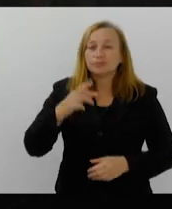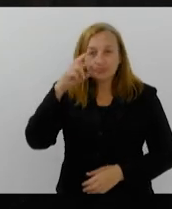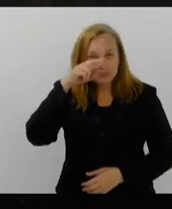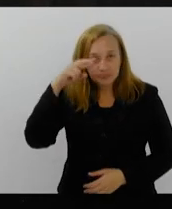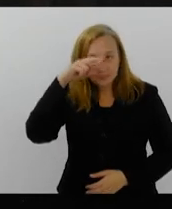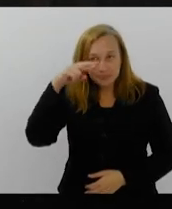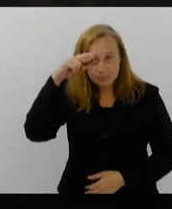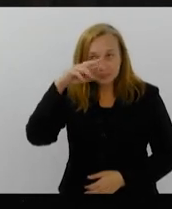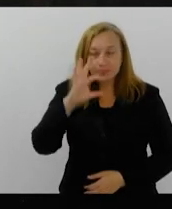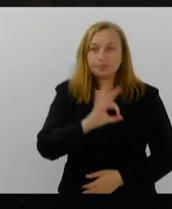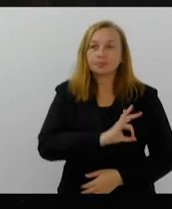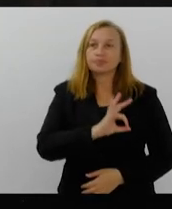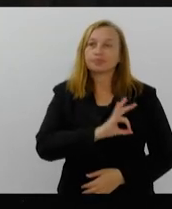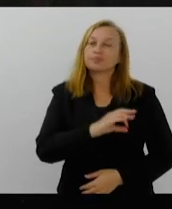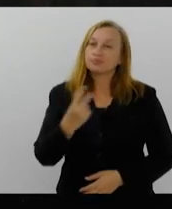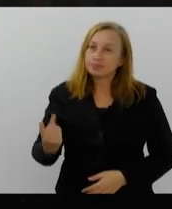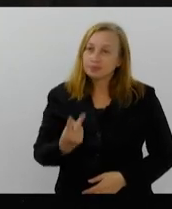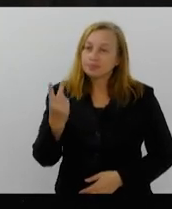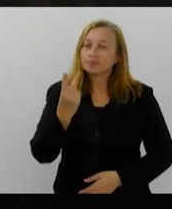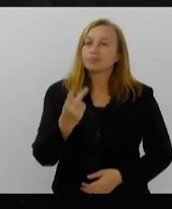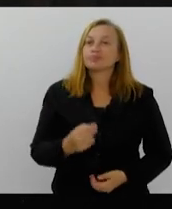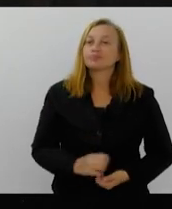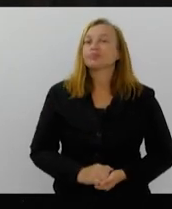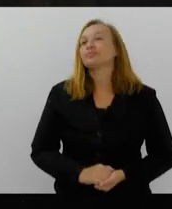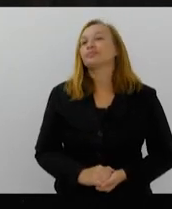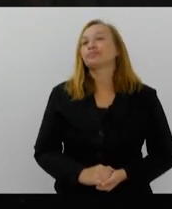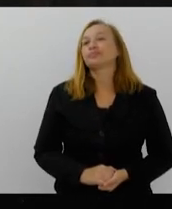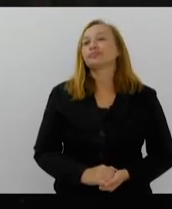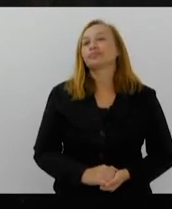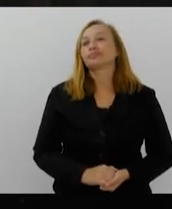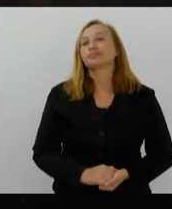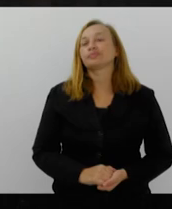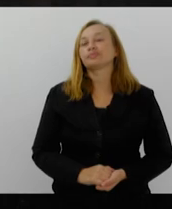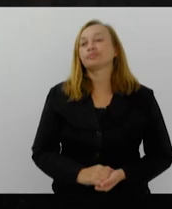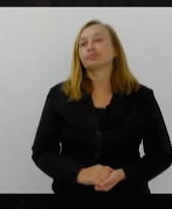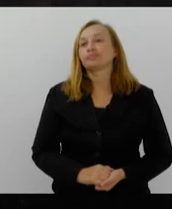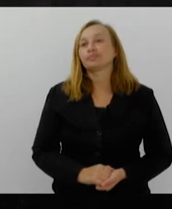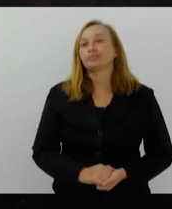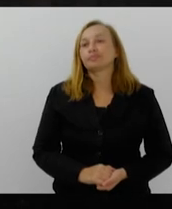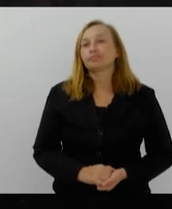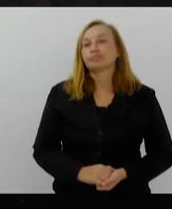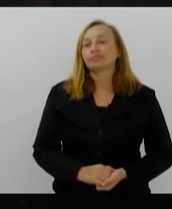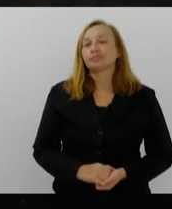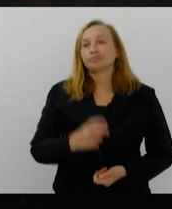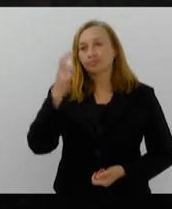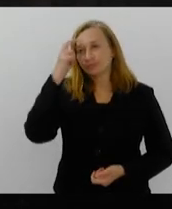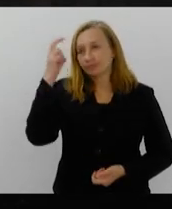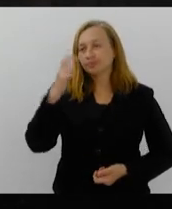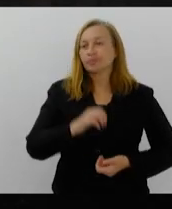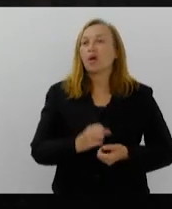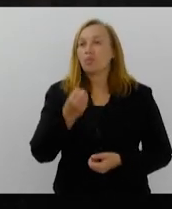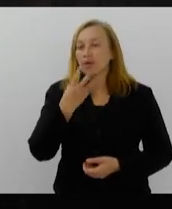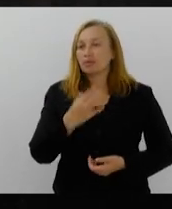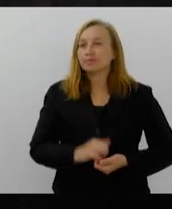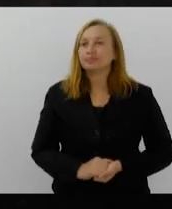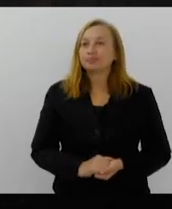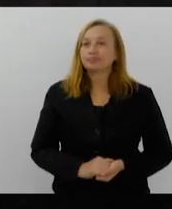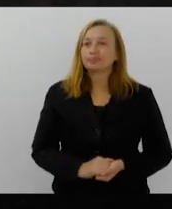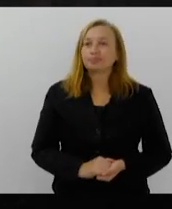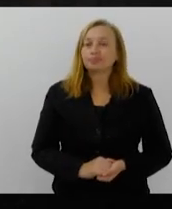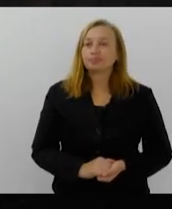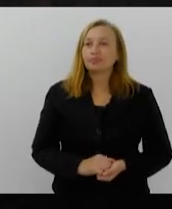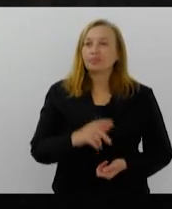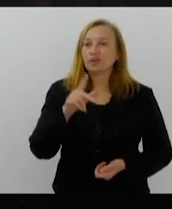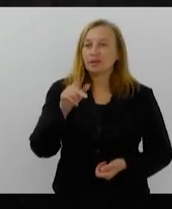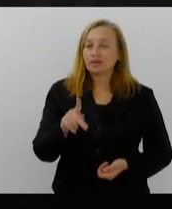de uma polícia que se preza, uma segurança pública que prioriza a inteligência. Bom, a